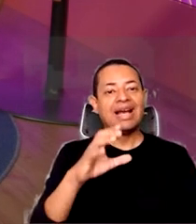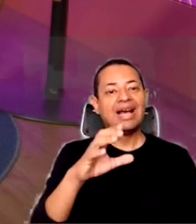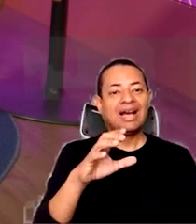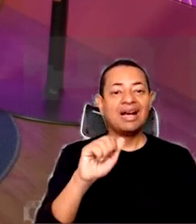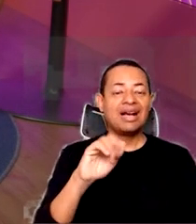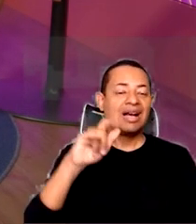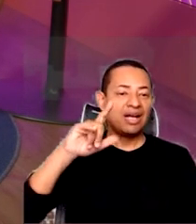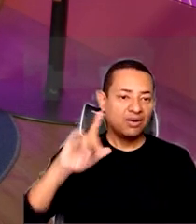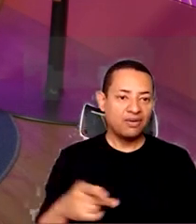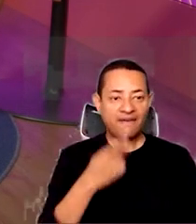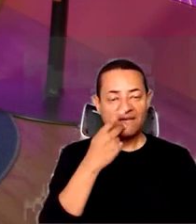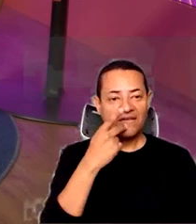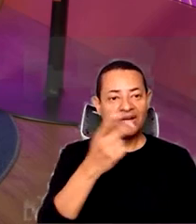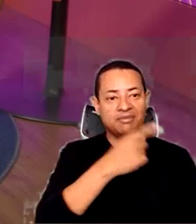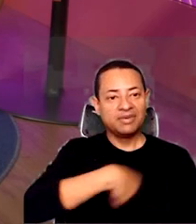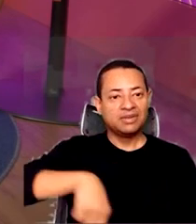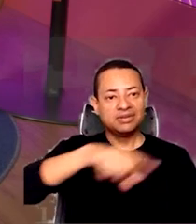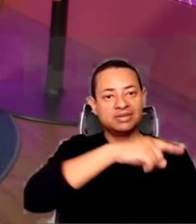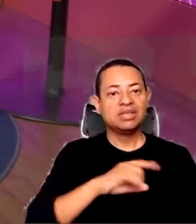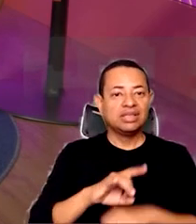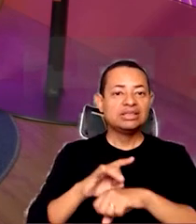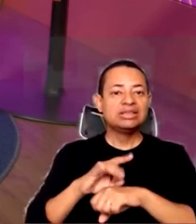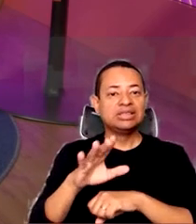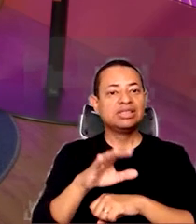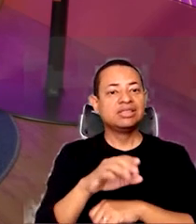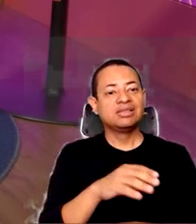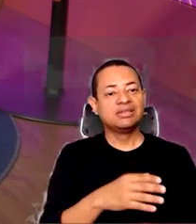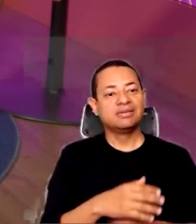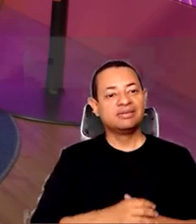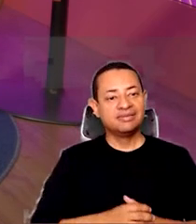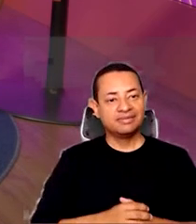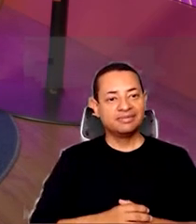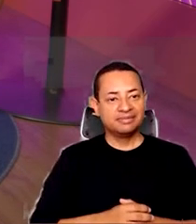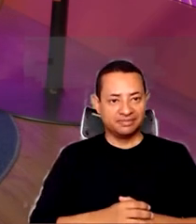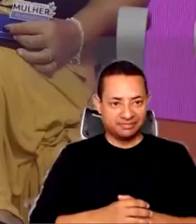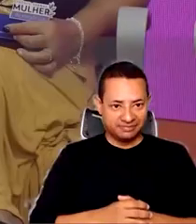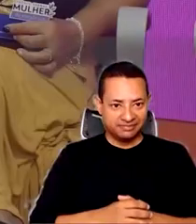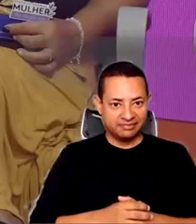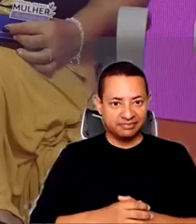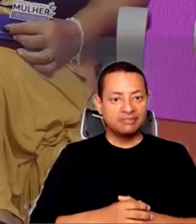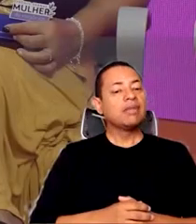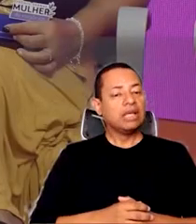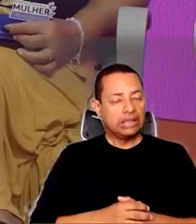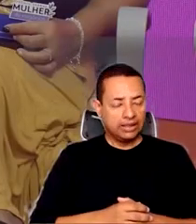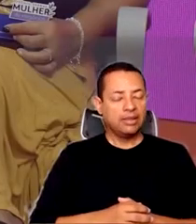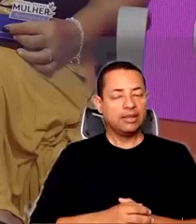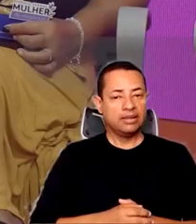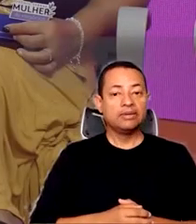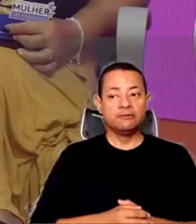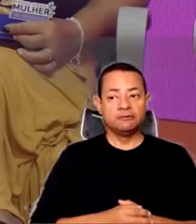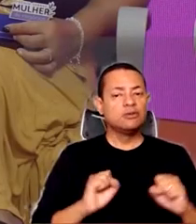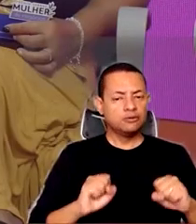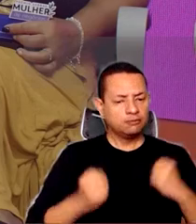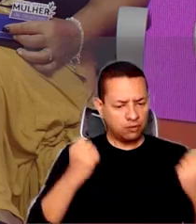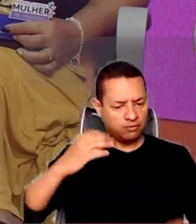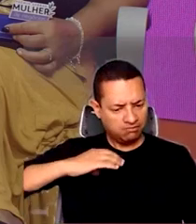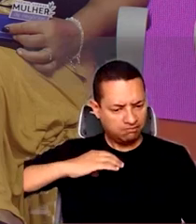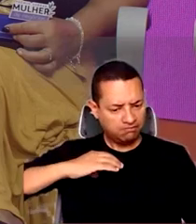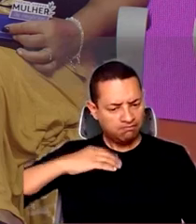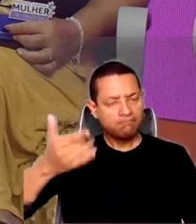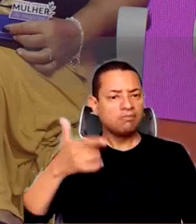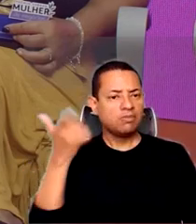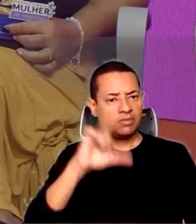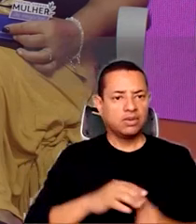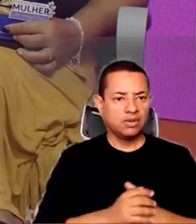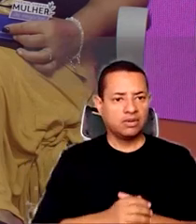gente o que você passa aí de dica para as nossas empreendedoras busquem ter coragem